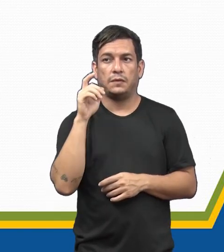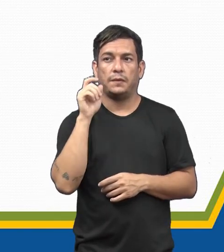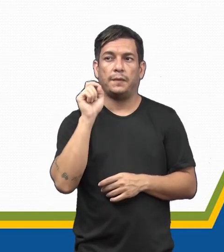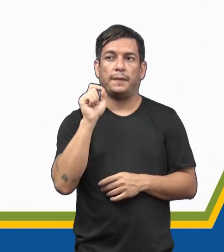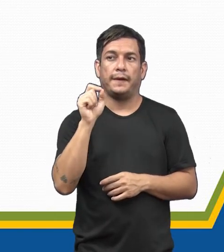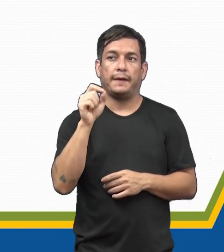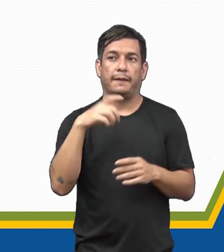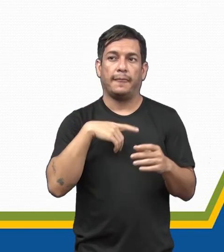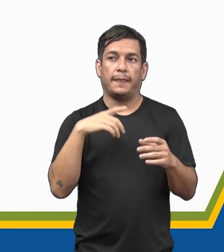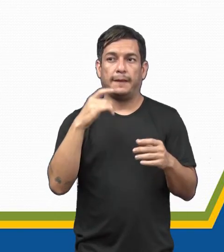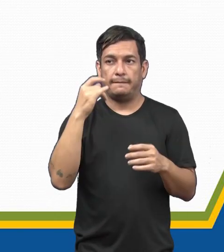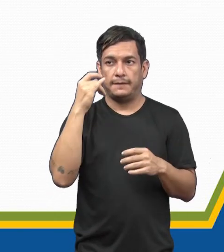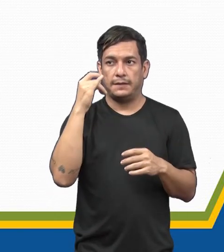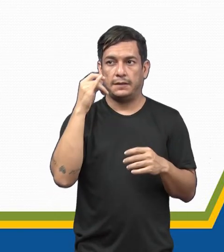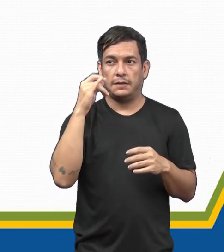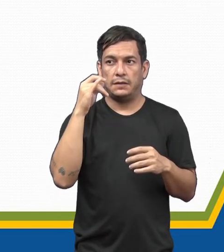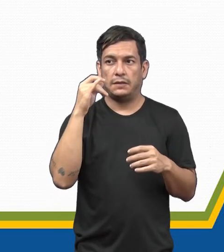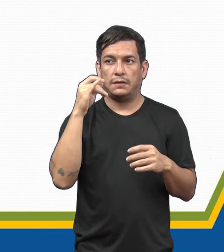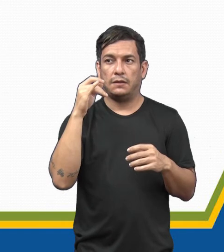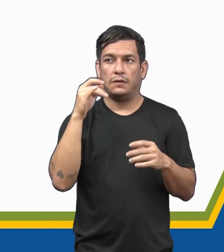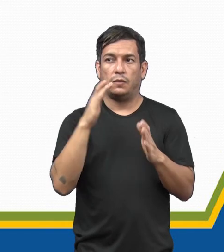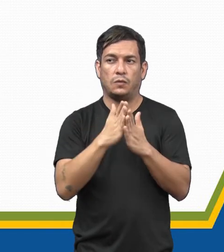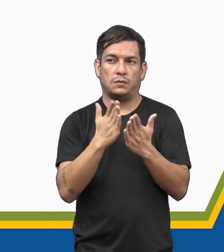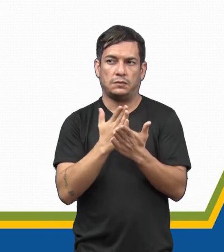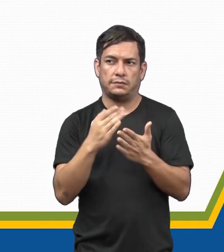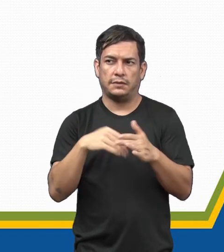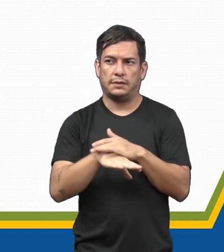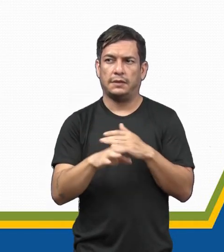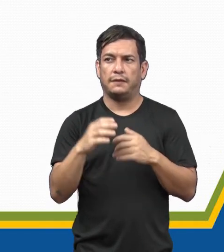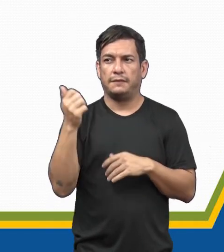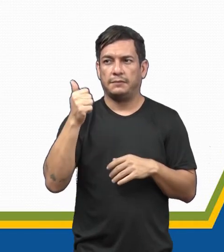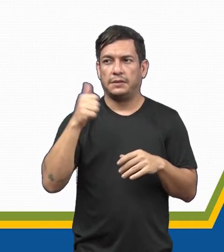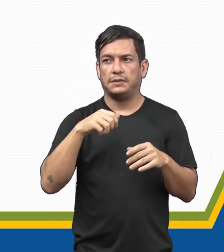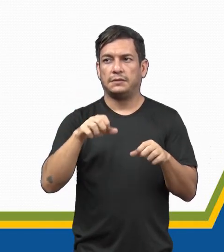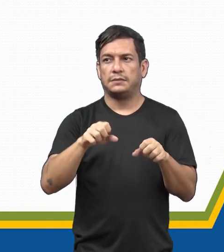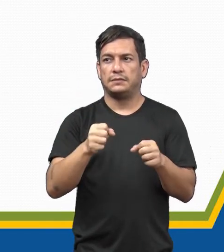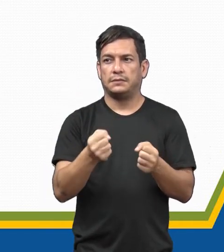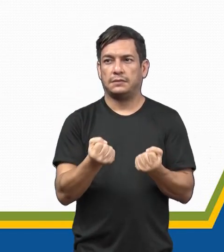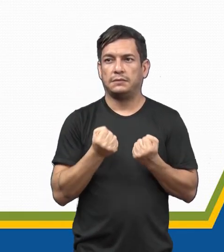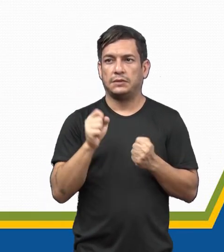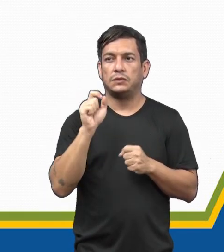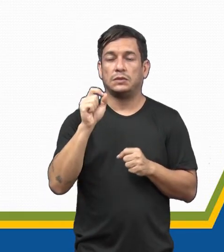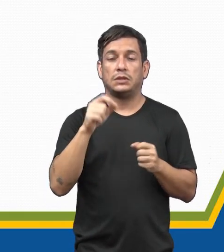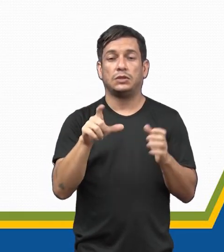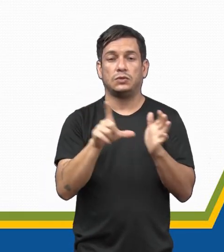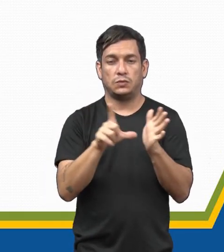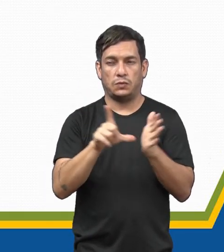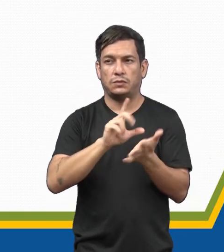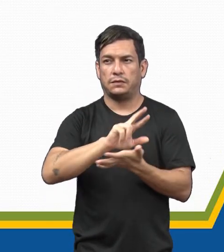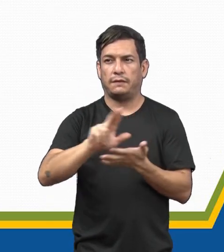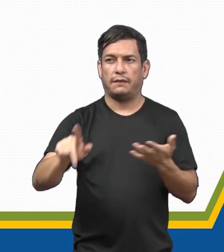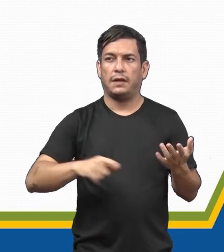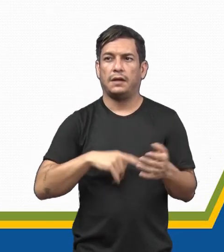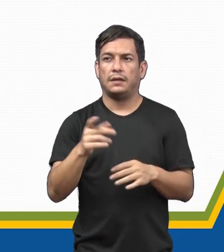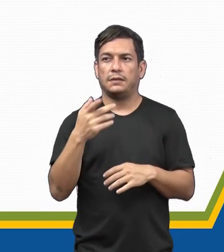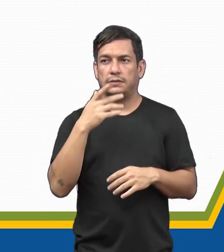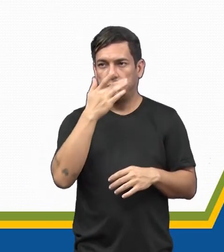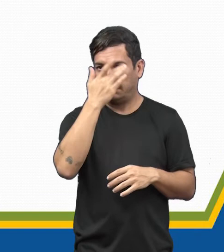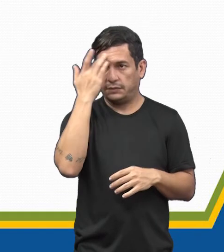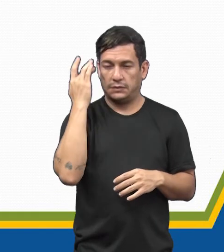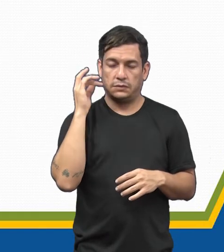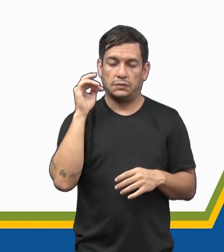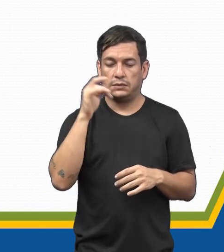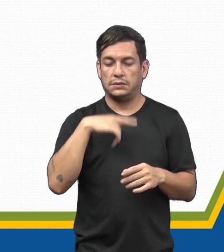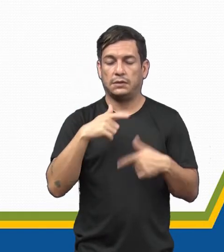não entram os guarda-livros, os primeiros caixeiros das casas de comércio, os criados da